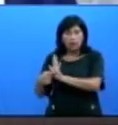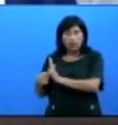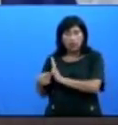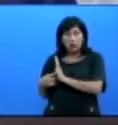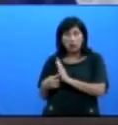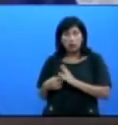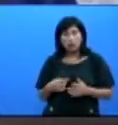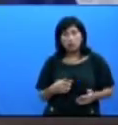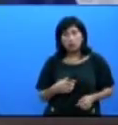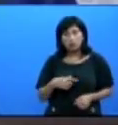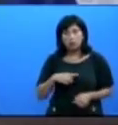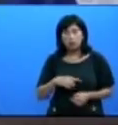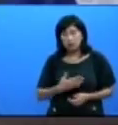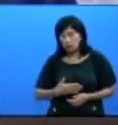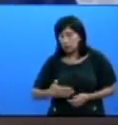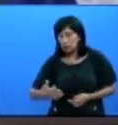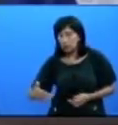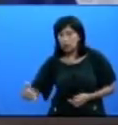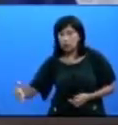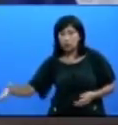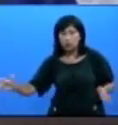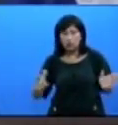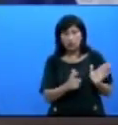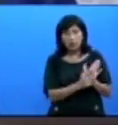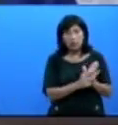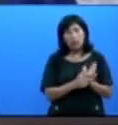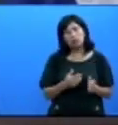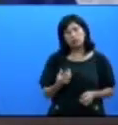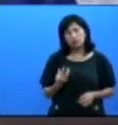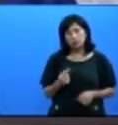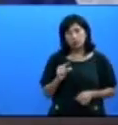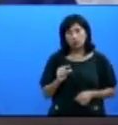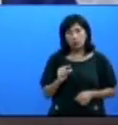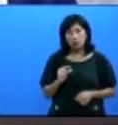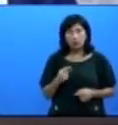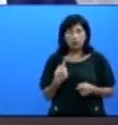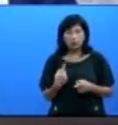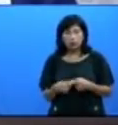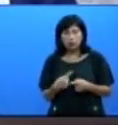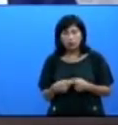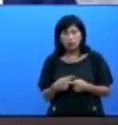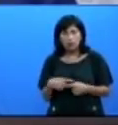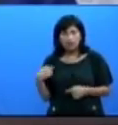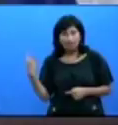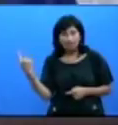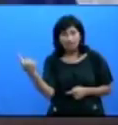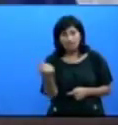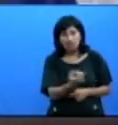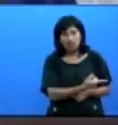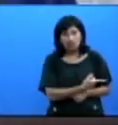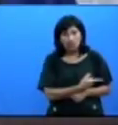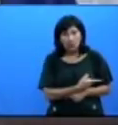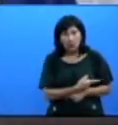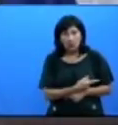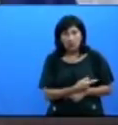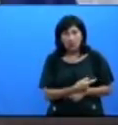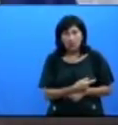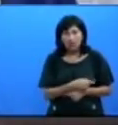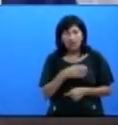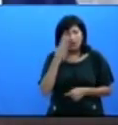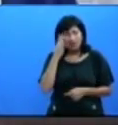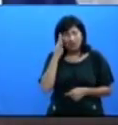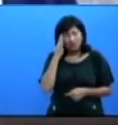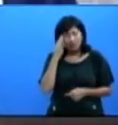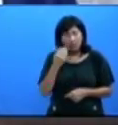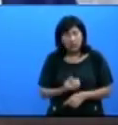emendas. Fizemos poucas, é verdade, porque a gente acaba perdendo um pouco o ânimo,